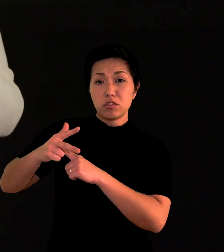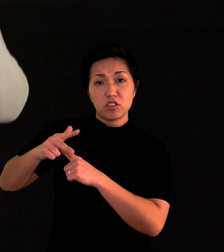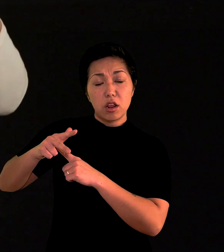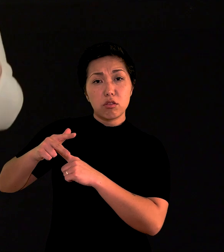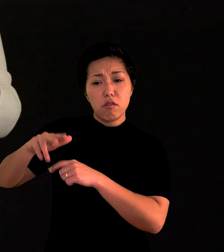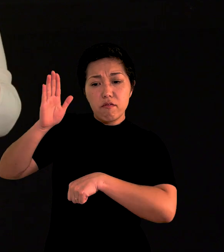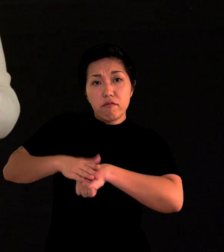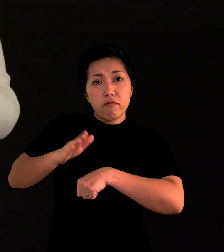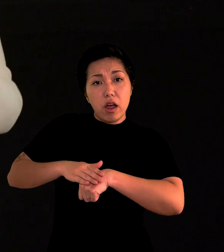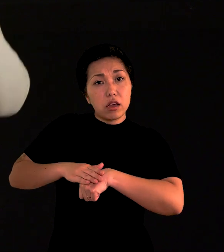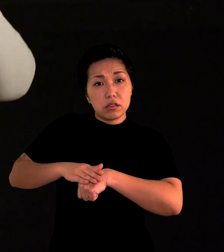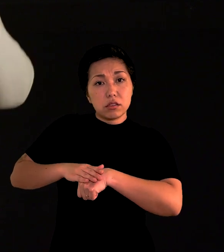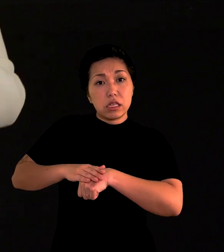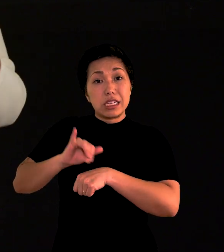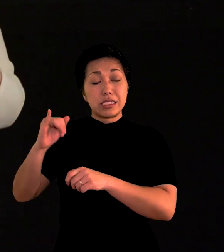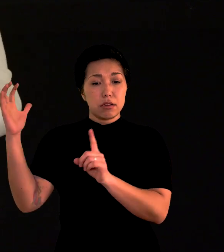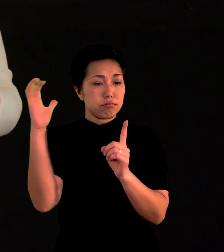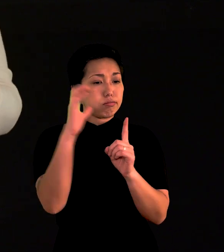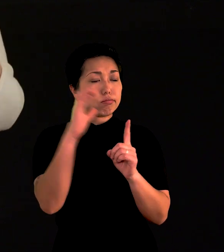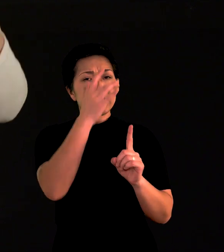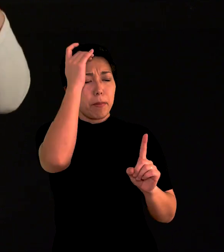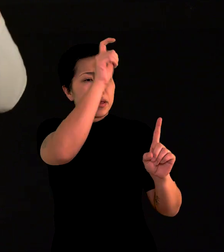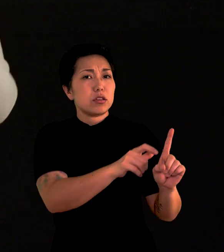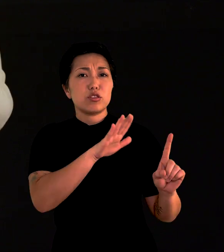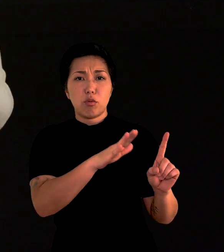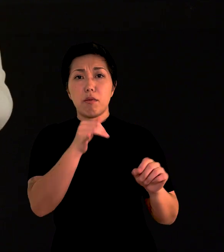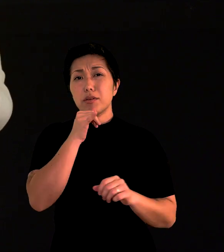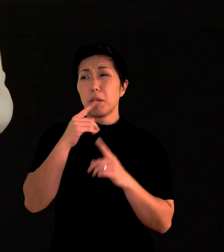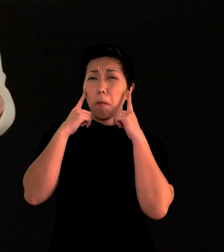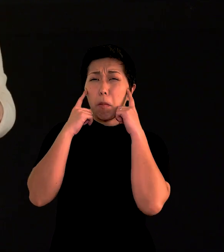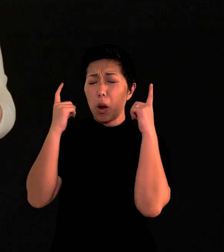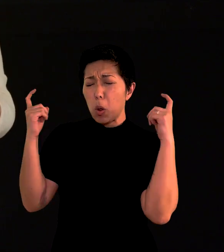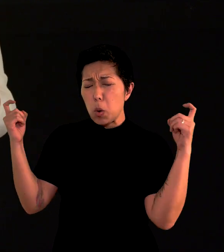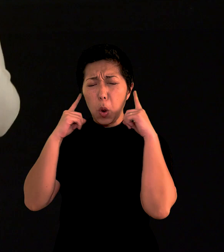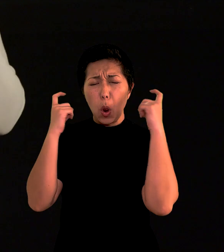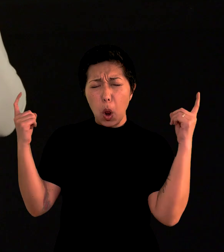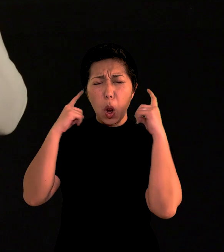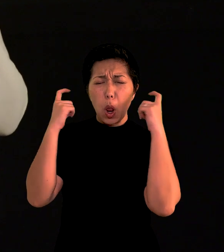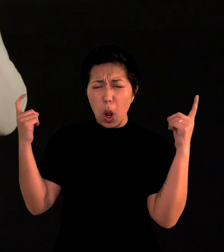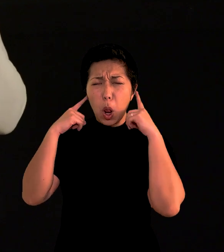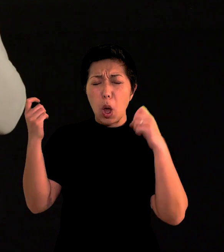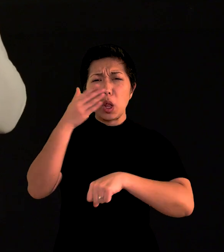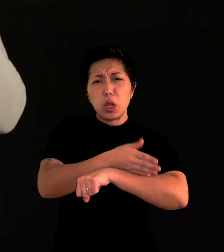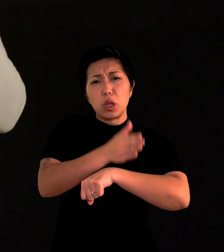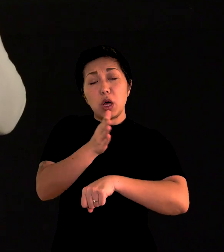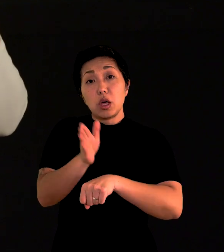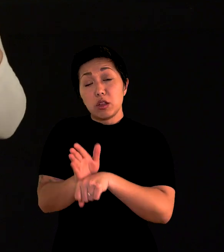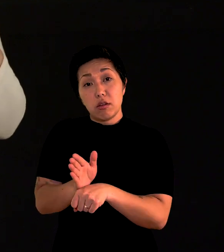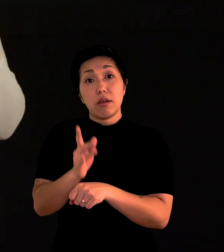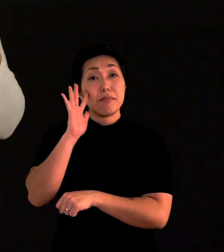O que um aerogerador faz com você quando você mora muito perto dele, por exemplo, e o barulho, por exemplo, é um